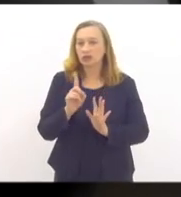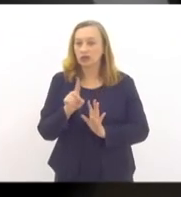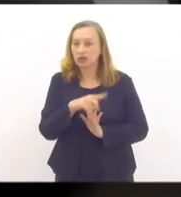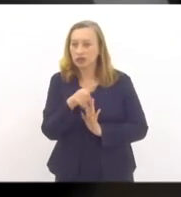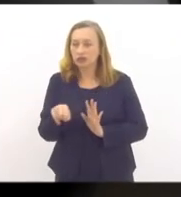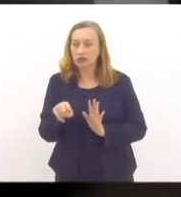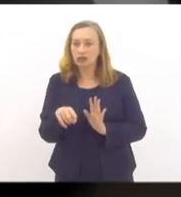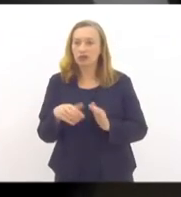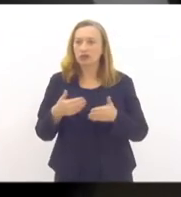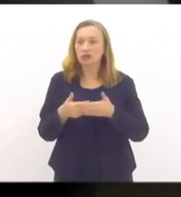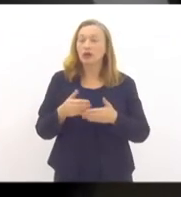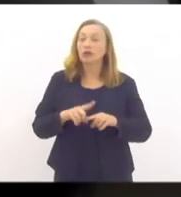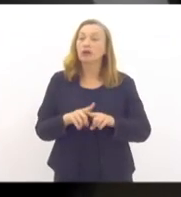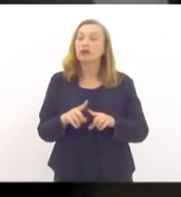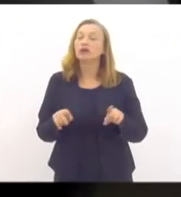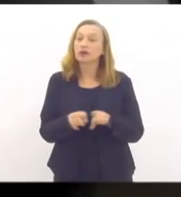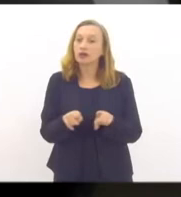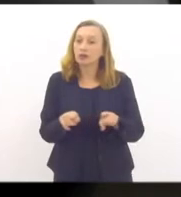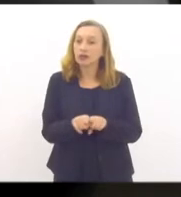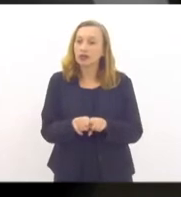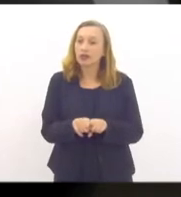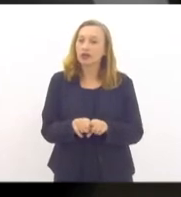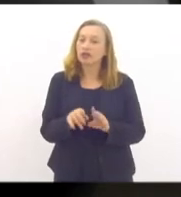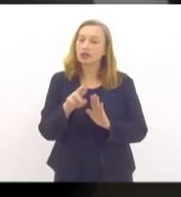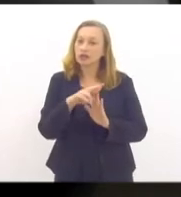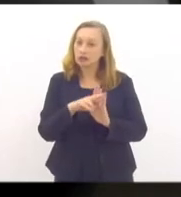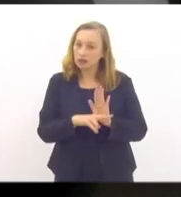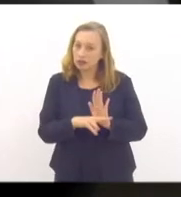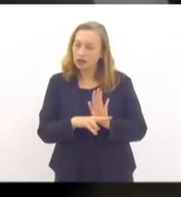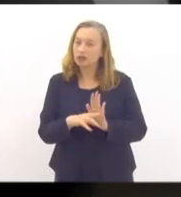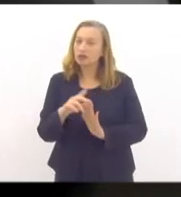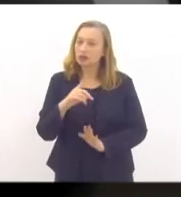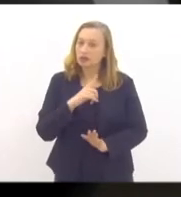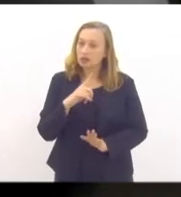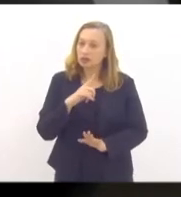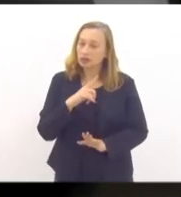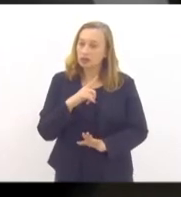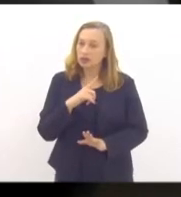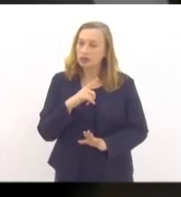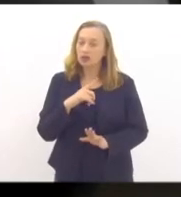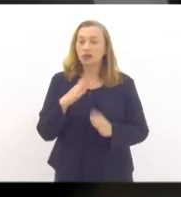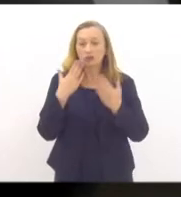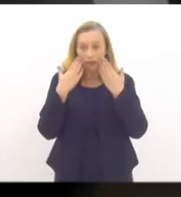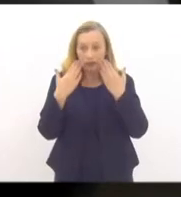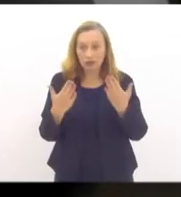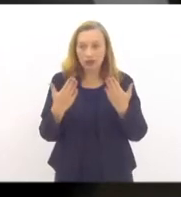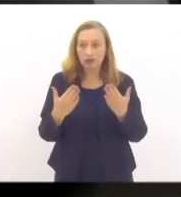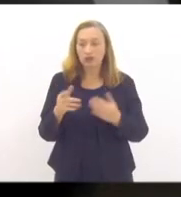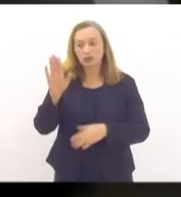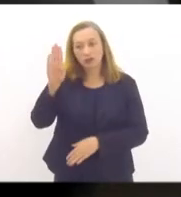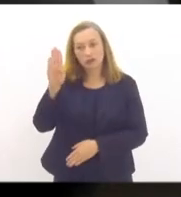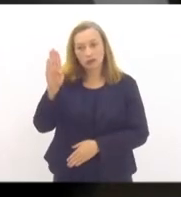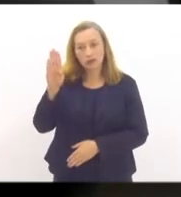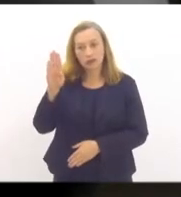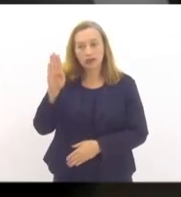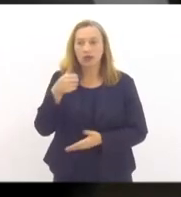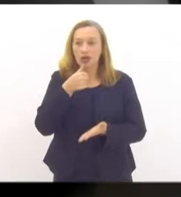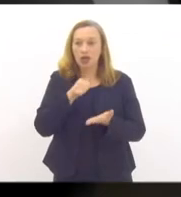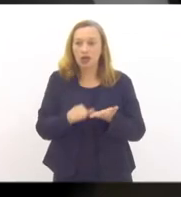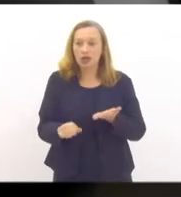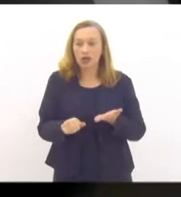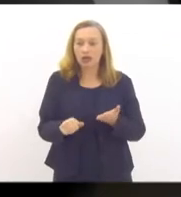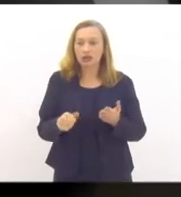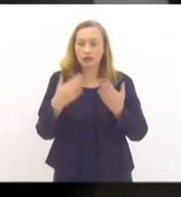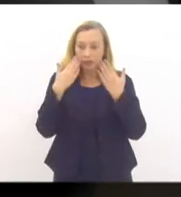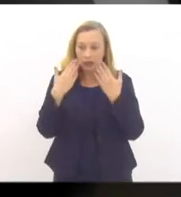essas aproximações, ele também determina, ao mesmo tempo, que a forma de apresentação do candidato é a carta de